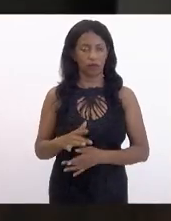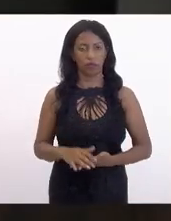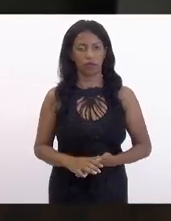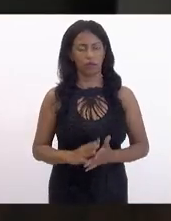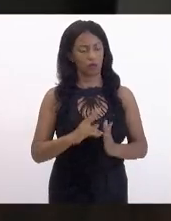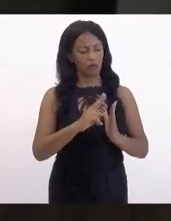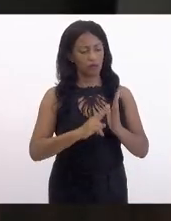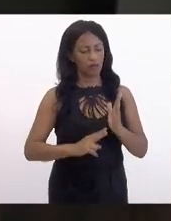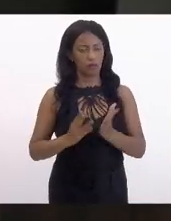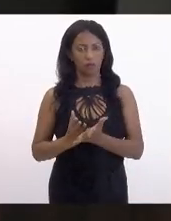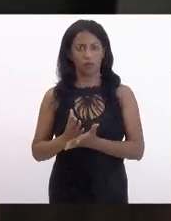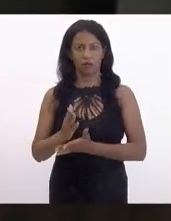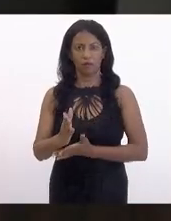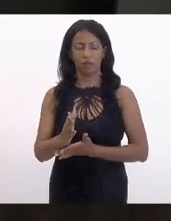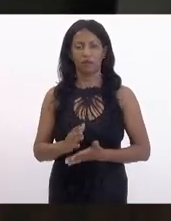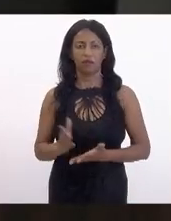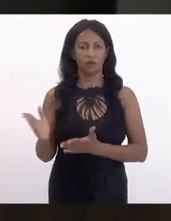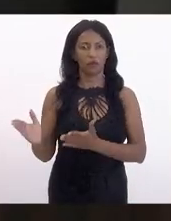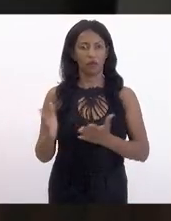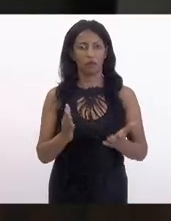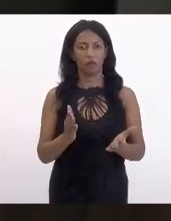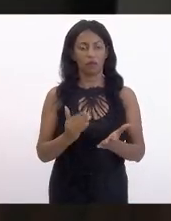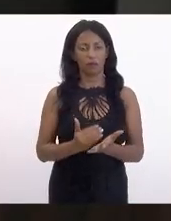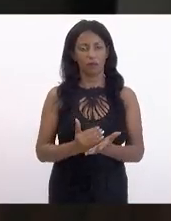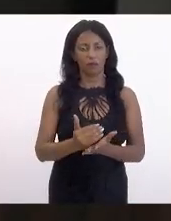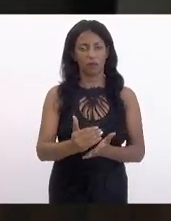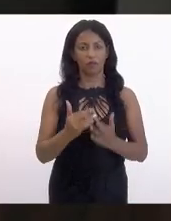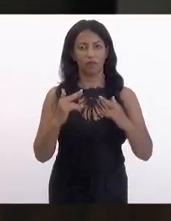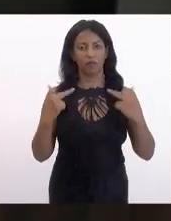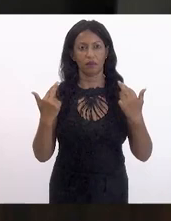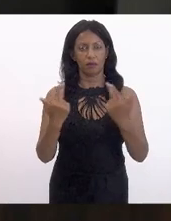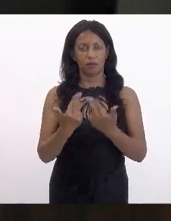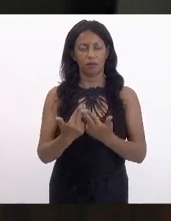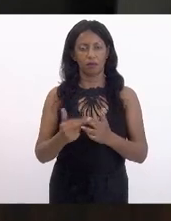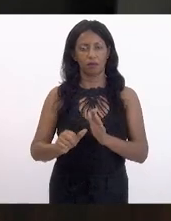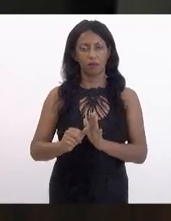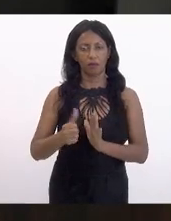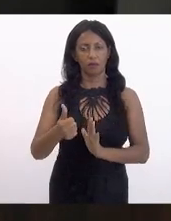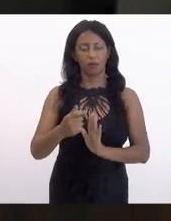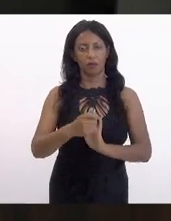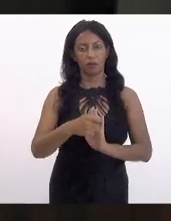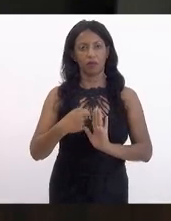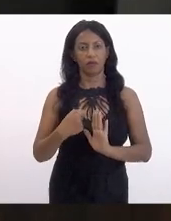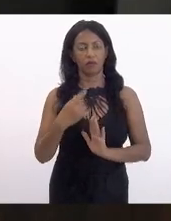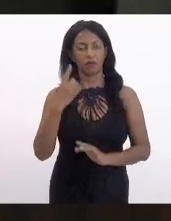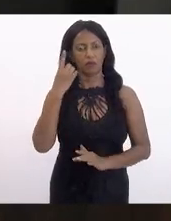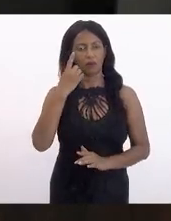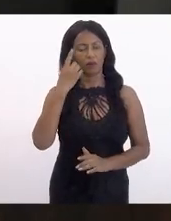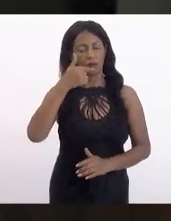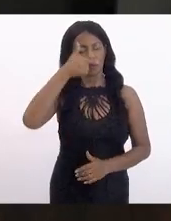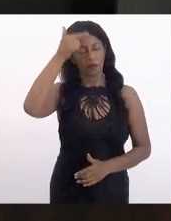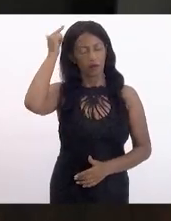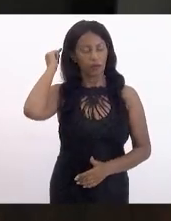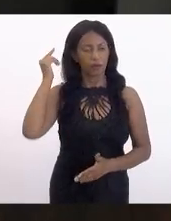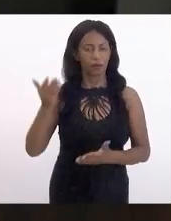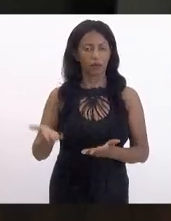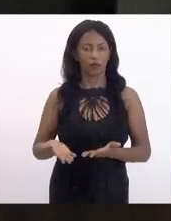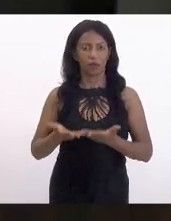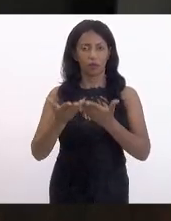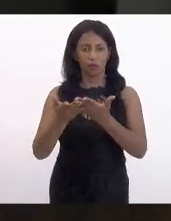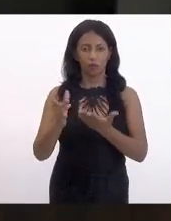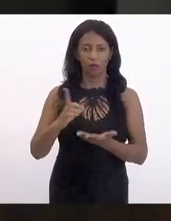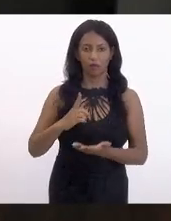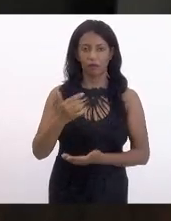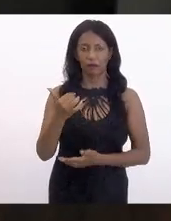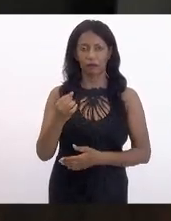a lida e aprovada a ata passa seu expediente Inicial o primeiro orador inscrito o Deputado Luiz Paulo Corrêa da Rocha a vossa